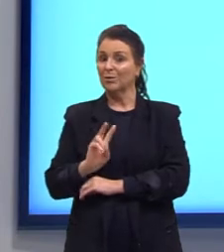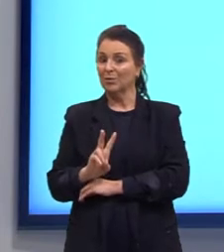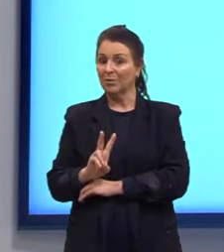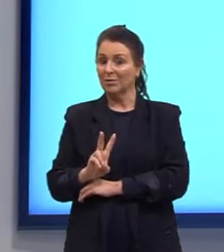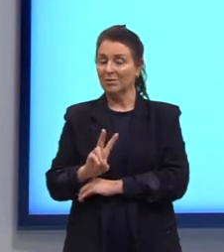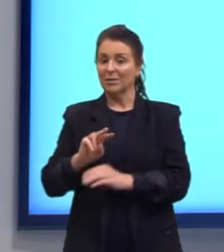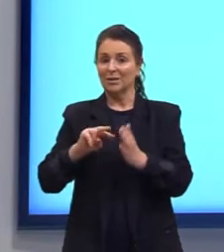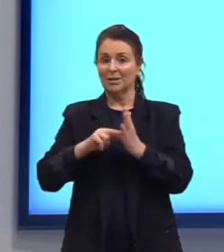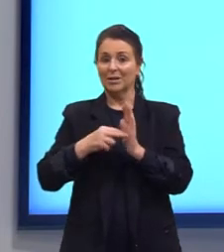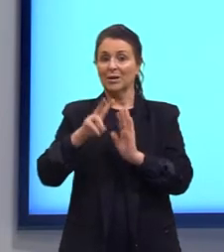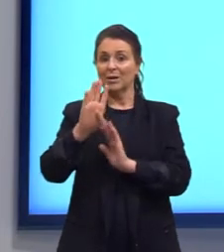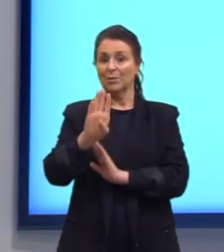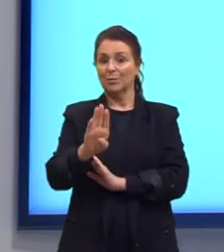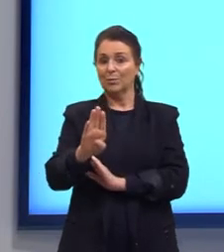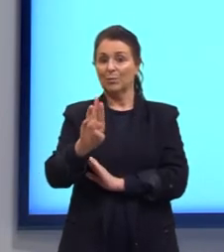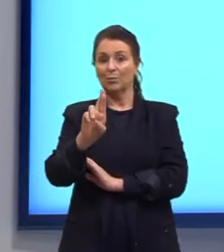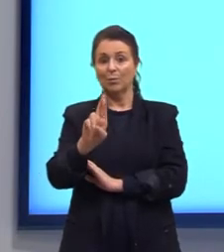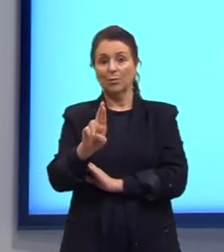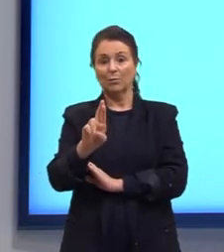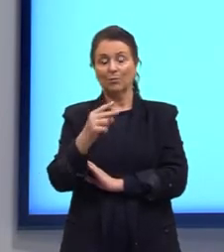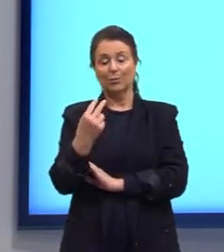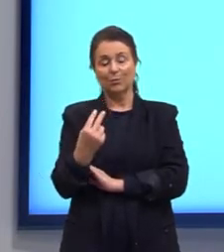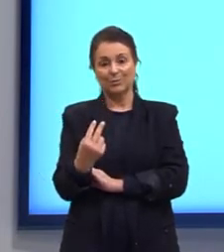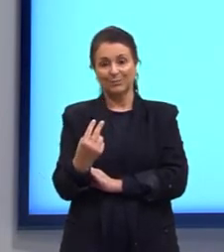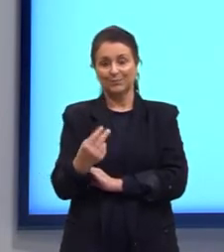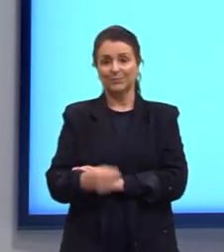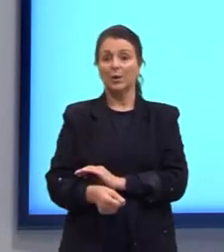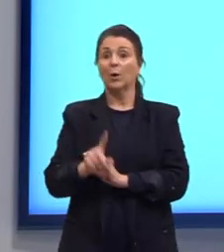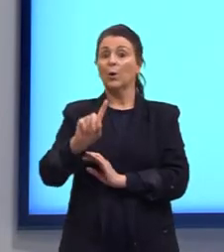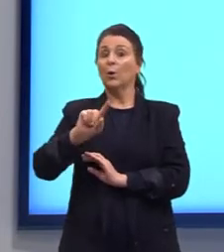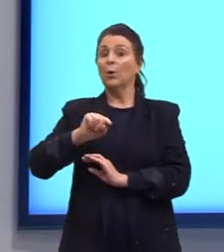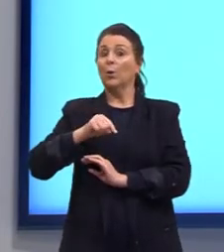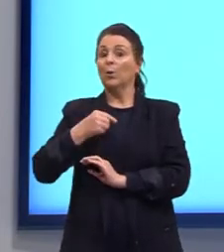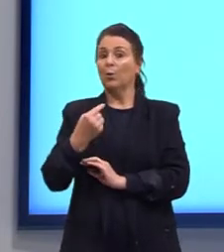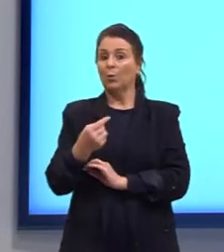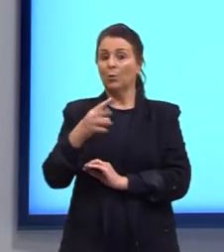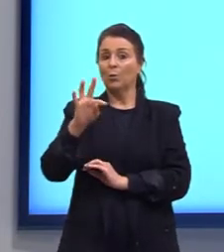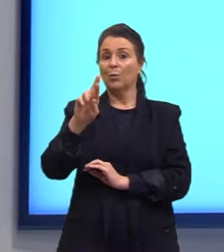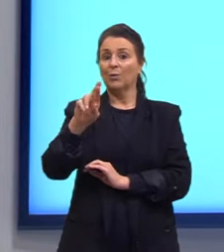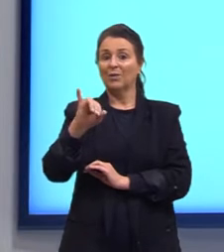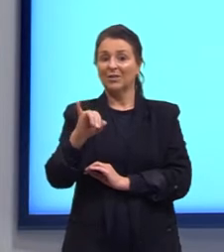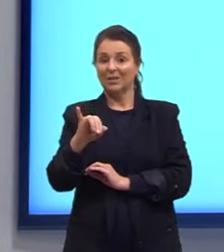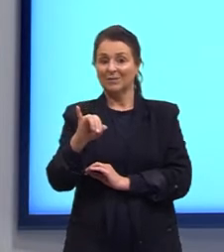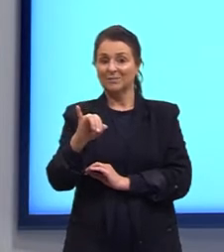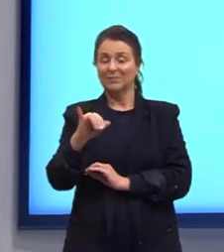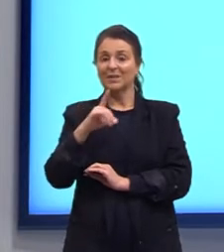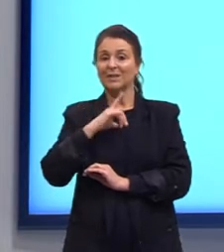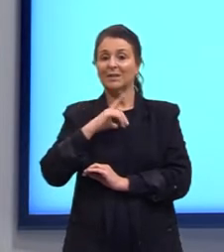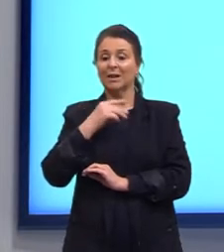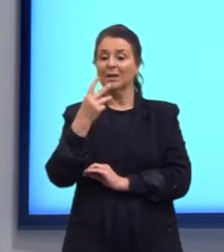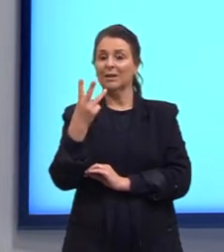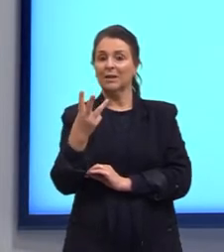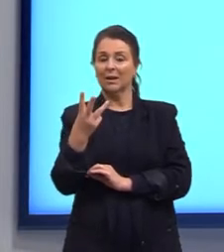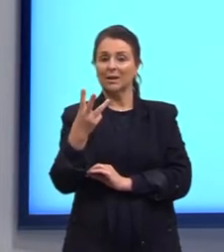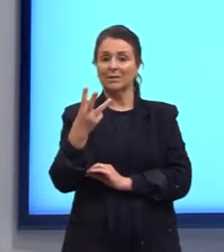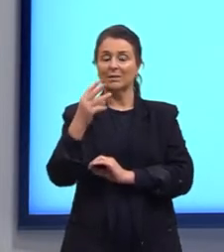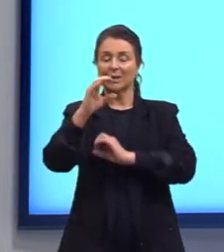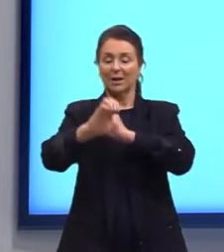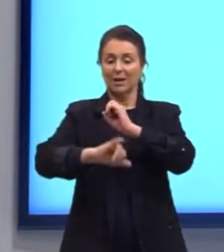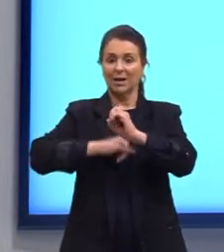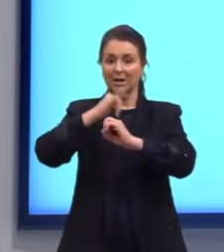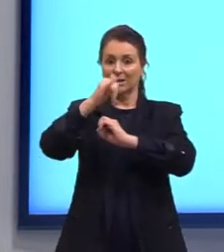dois bromos ao invés de um só ou então crialeto no caso de aparecer três átomos no